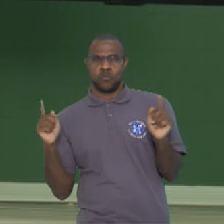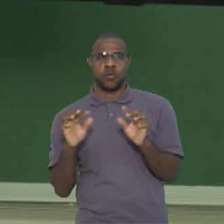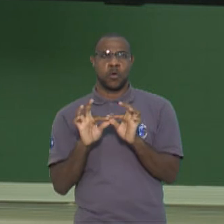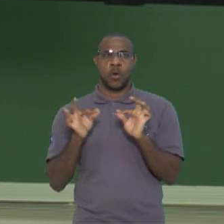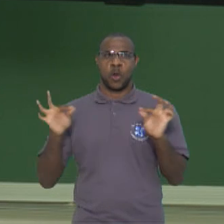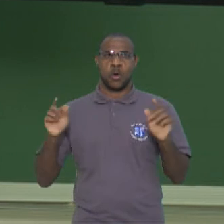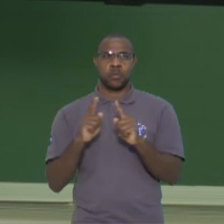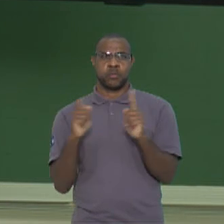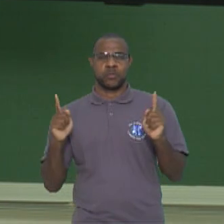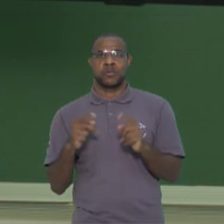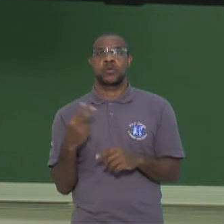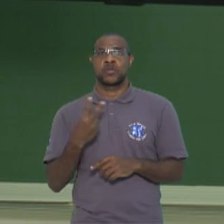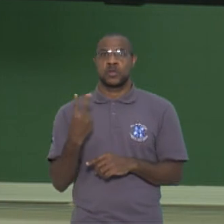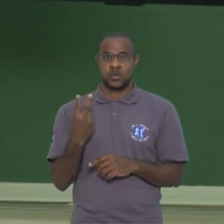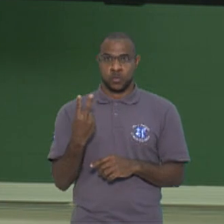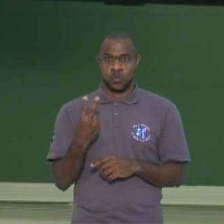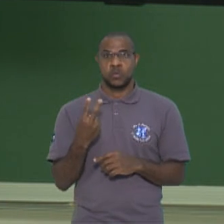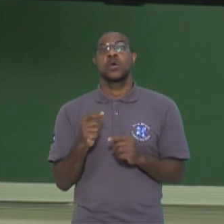certo?